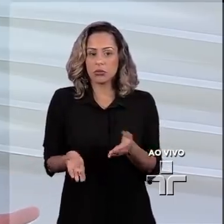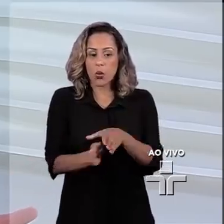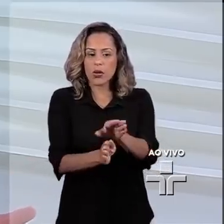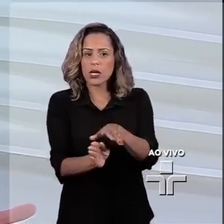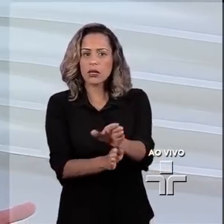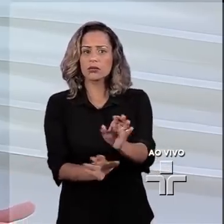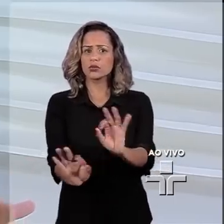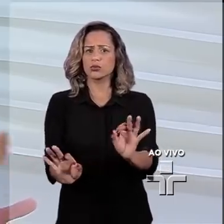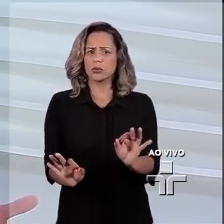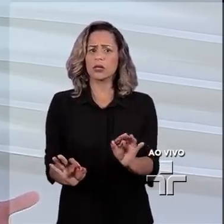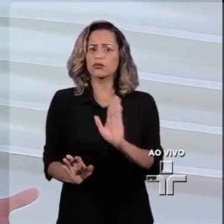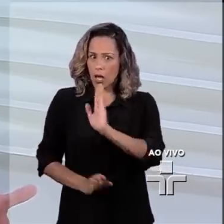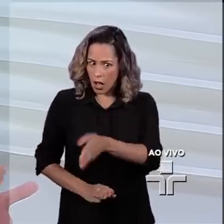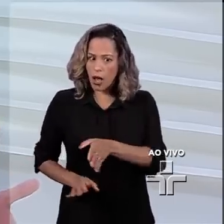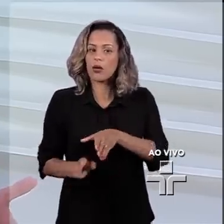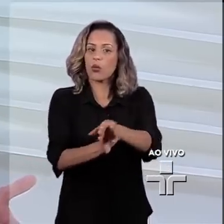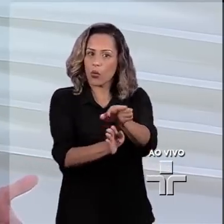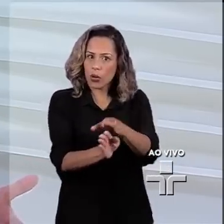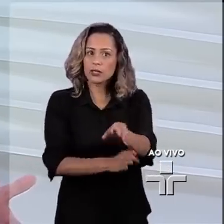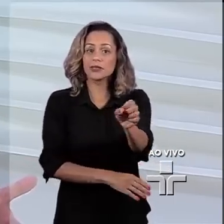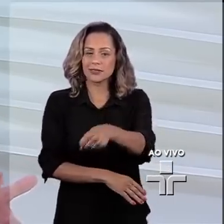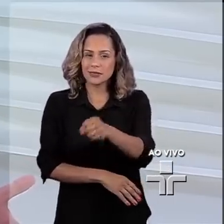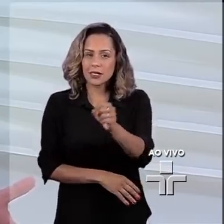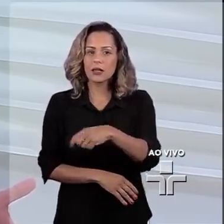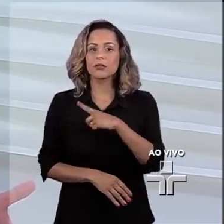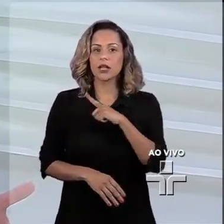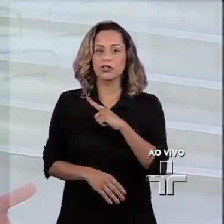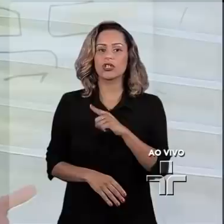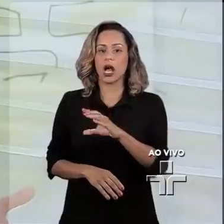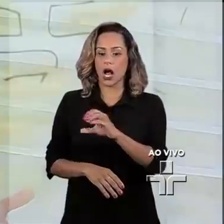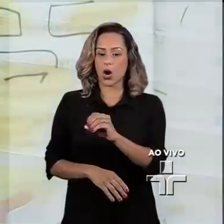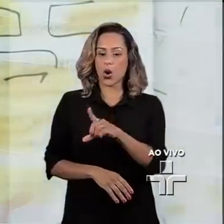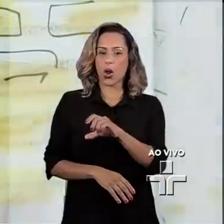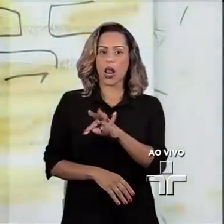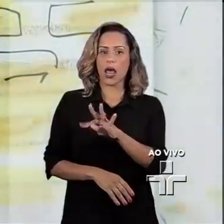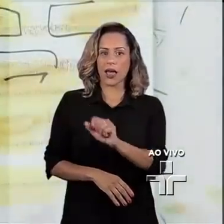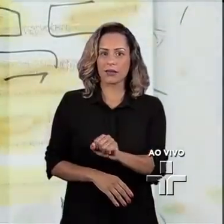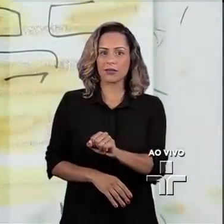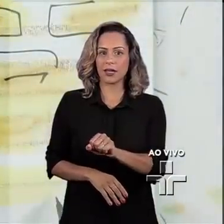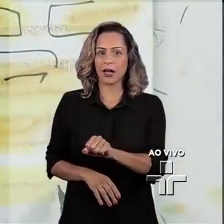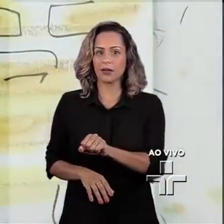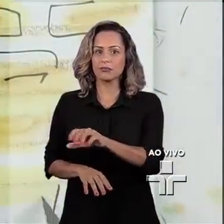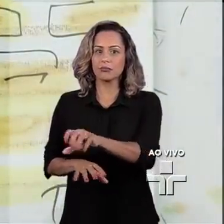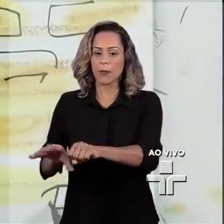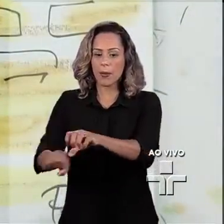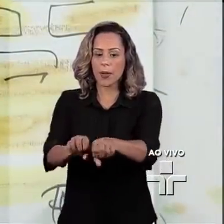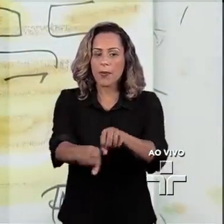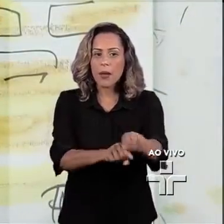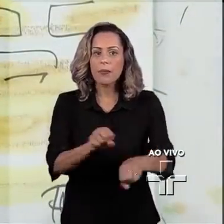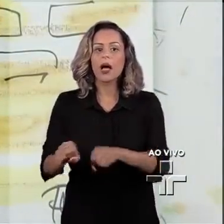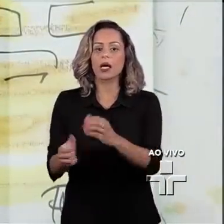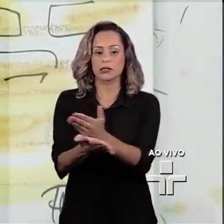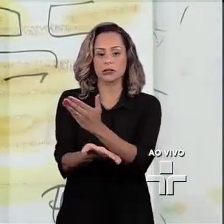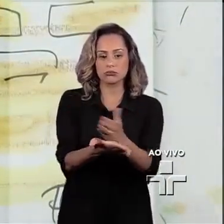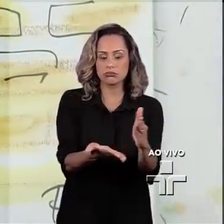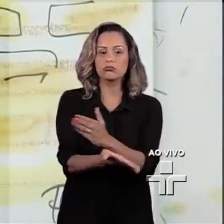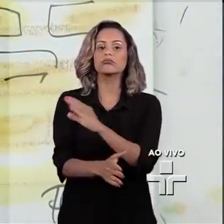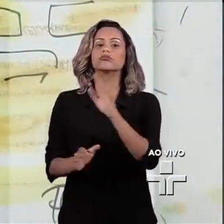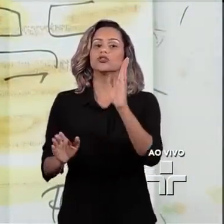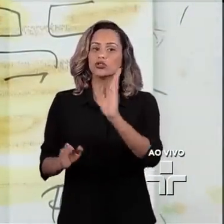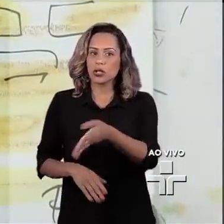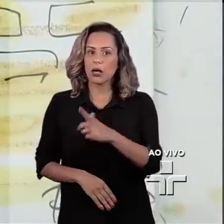coleta seletiva. A gente tem centrais de triagem na cidade de São Paulo que estão completamente ociosas, que não tem